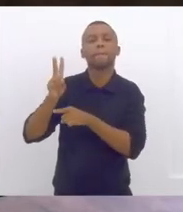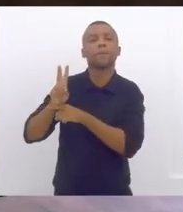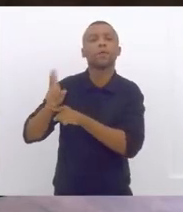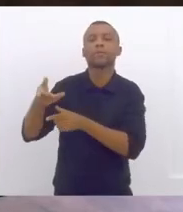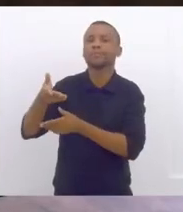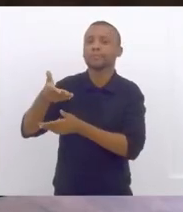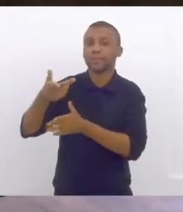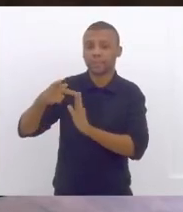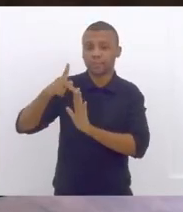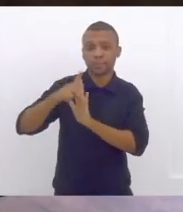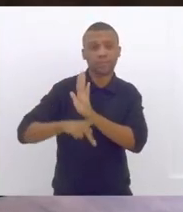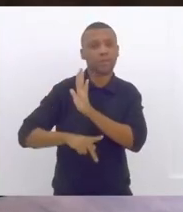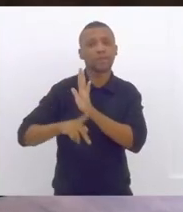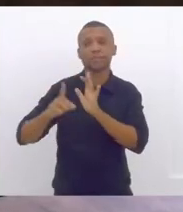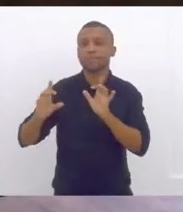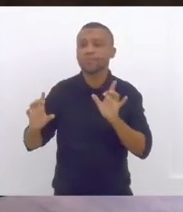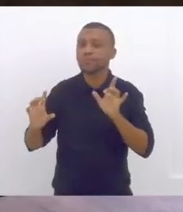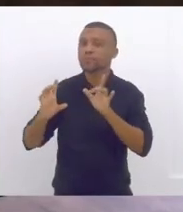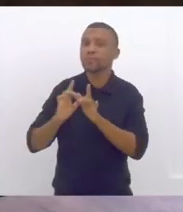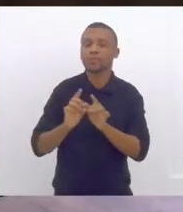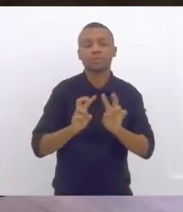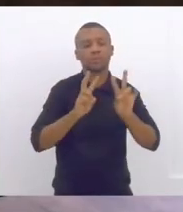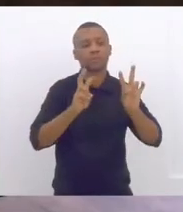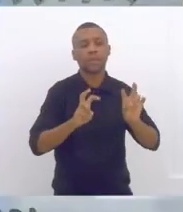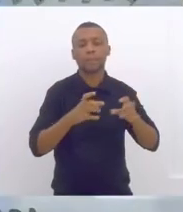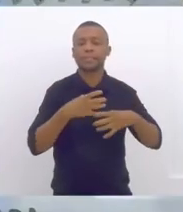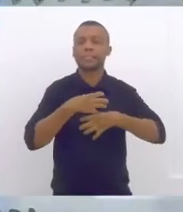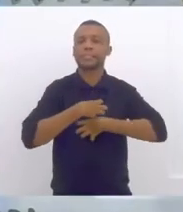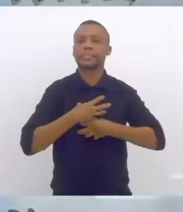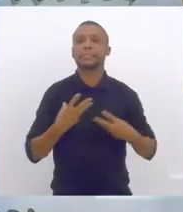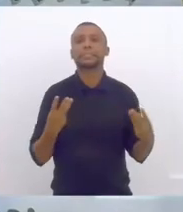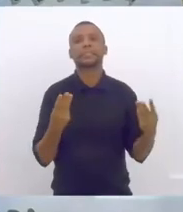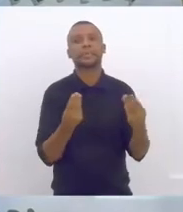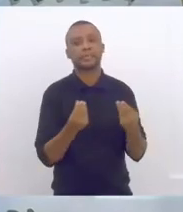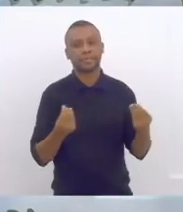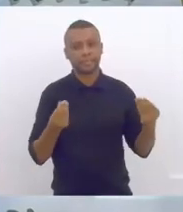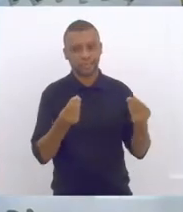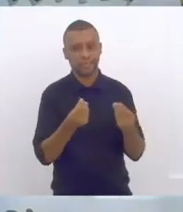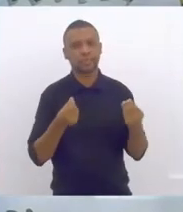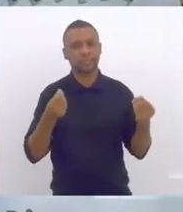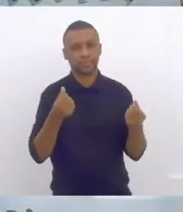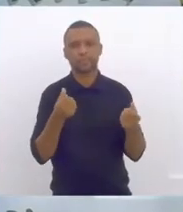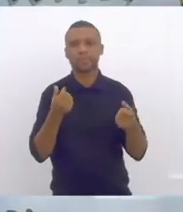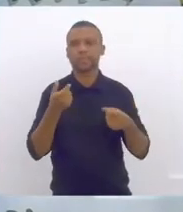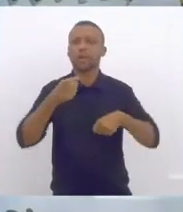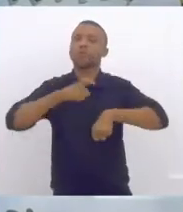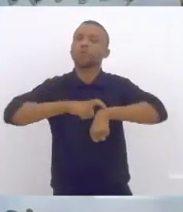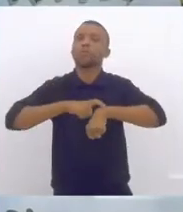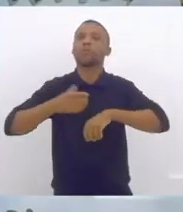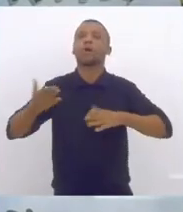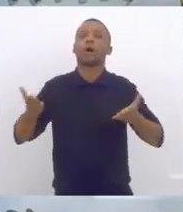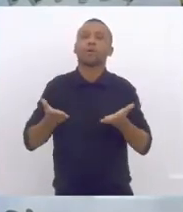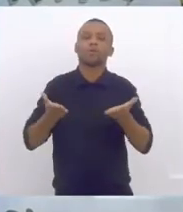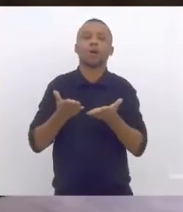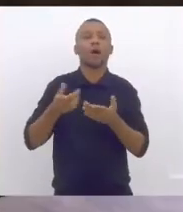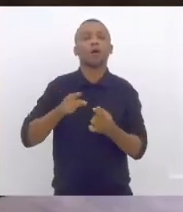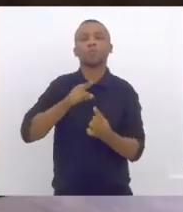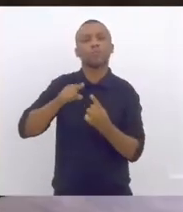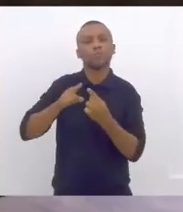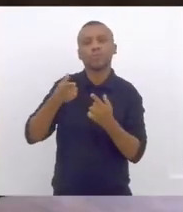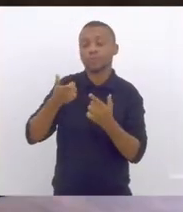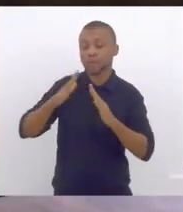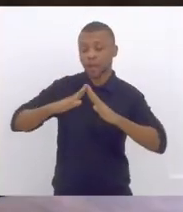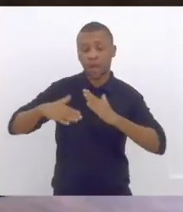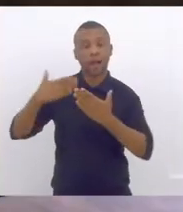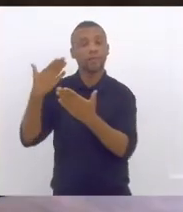que toca numa das pautas mais sensíveis da contemporaneidade, que busca envolver a